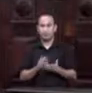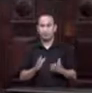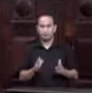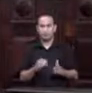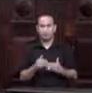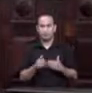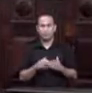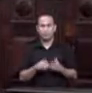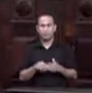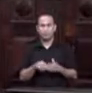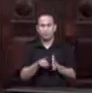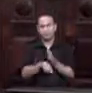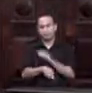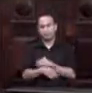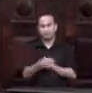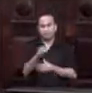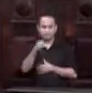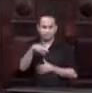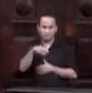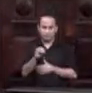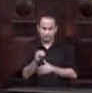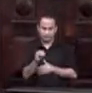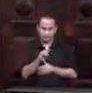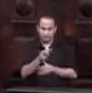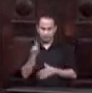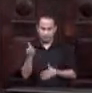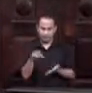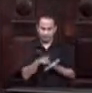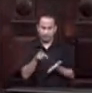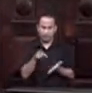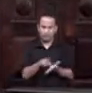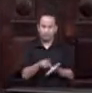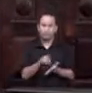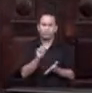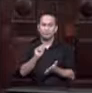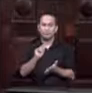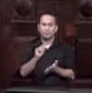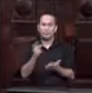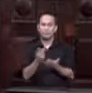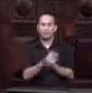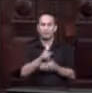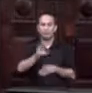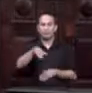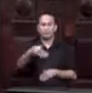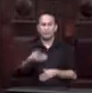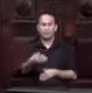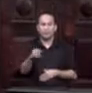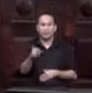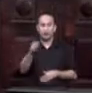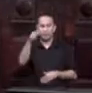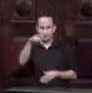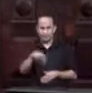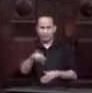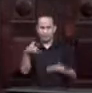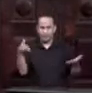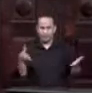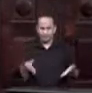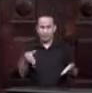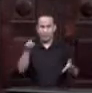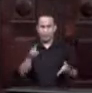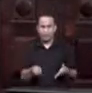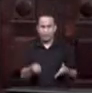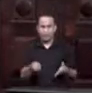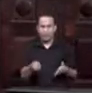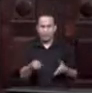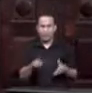É um projeto enganoso. Não é verdade a imagem que se passa lá para fora, de que o que a gente está aprovando aqui é austeridade sobre todos